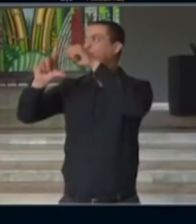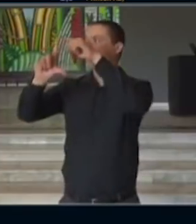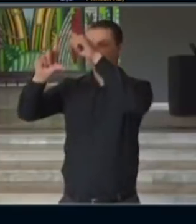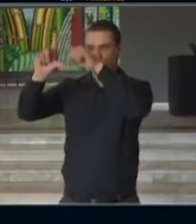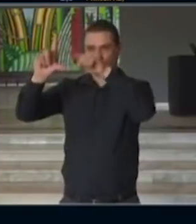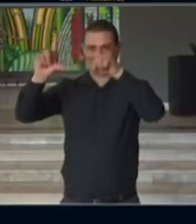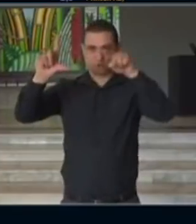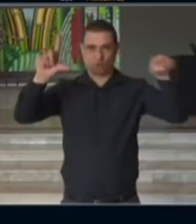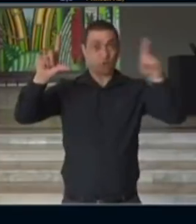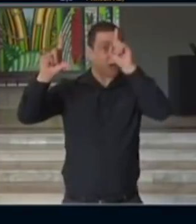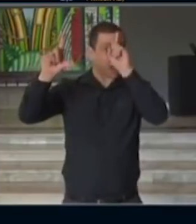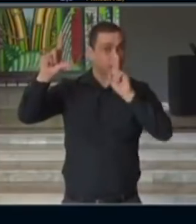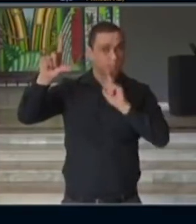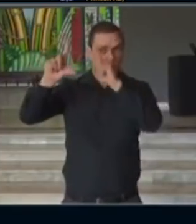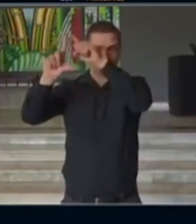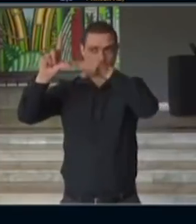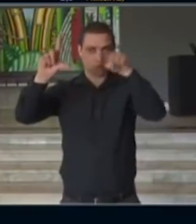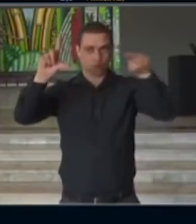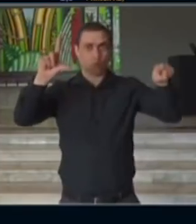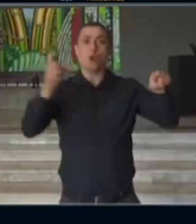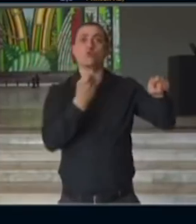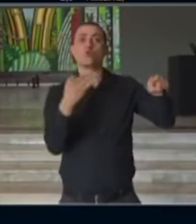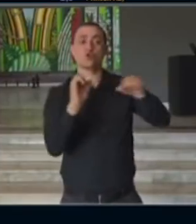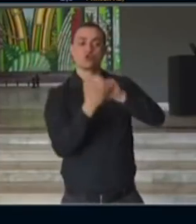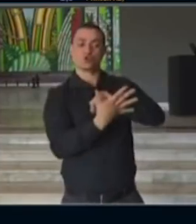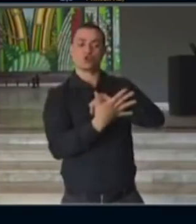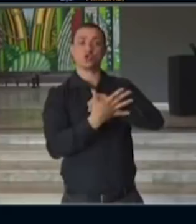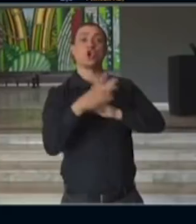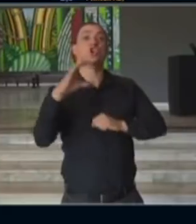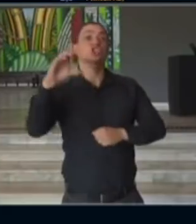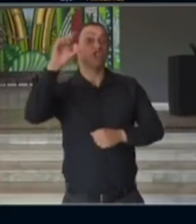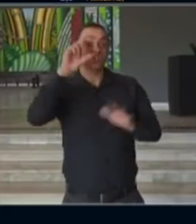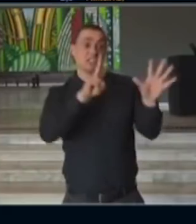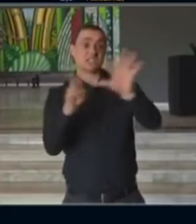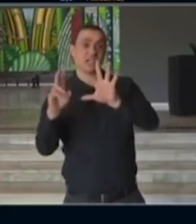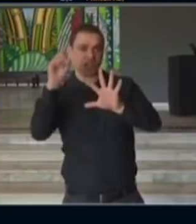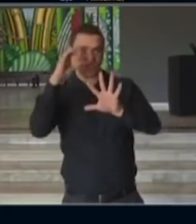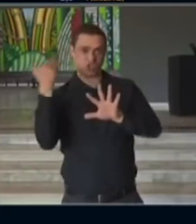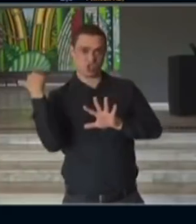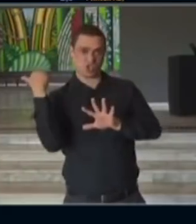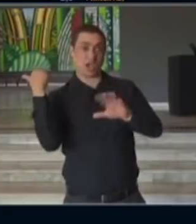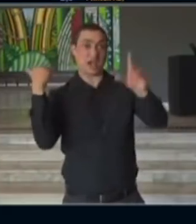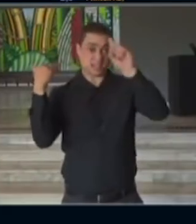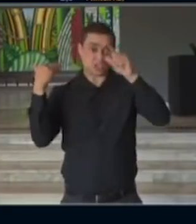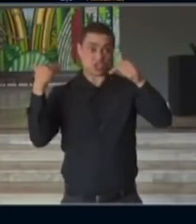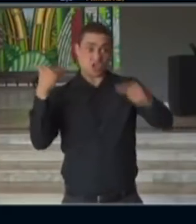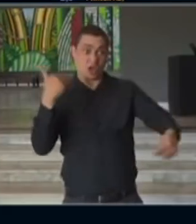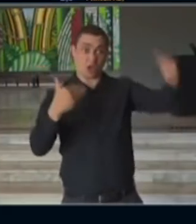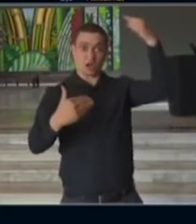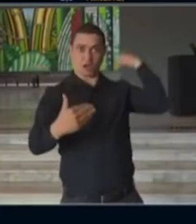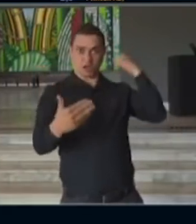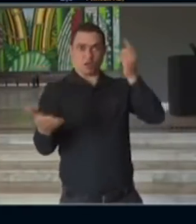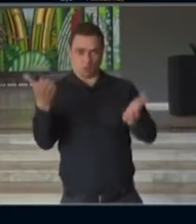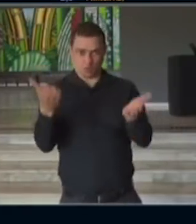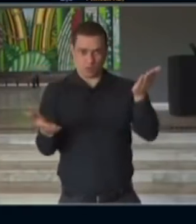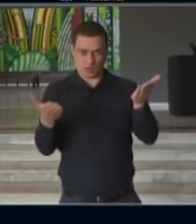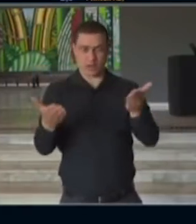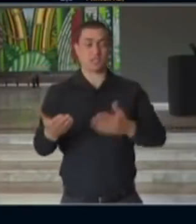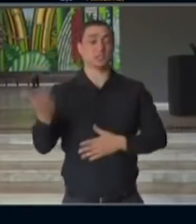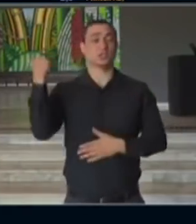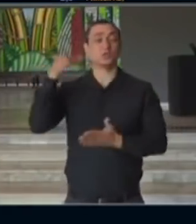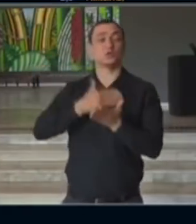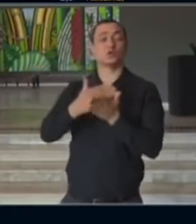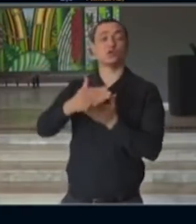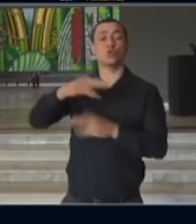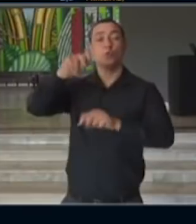a quantidade de casos nos últimos 7 dias relacionados aos 7 dias anteriores. Desde o